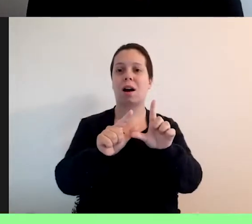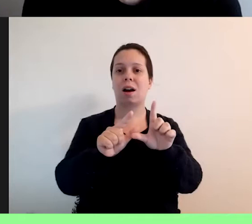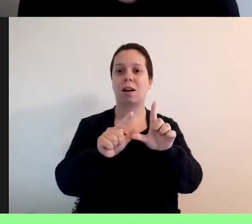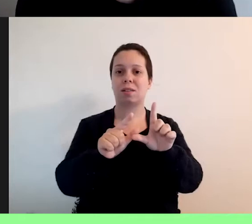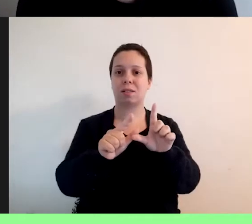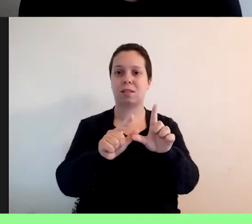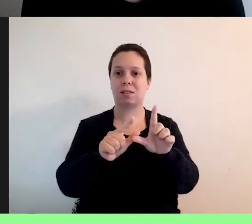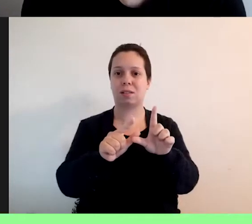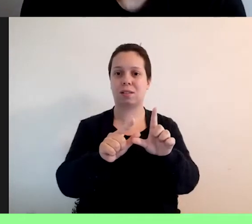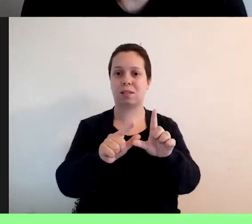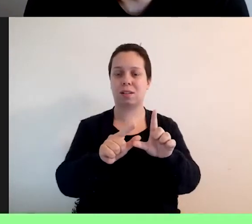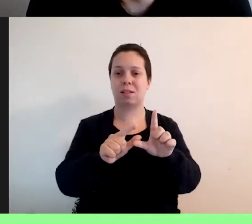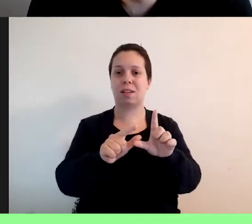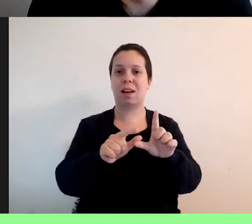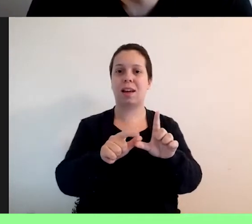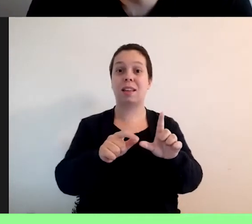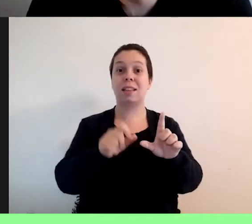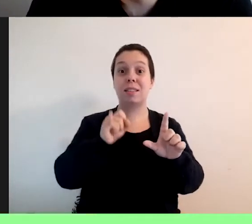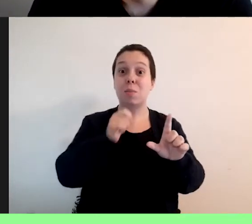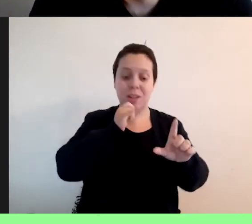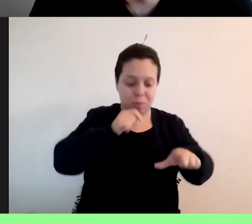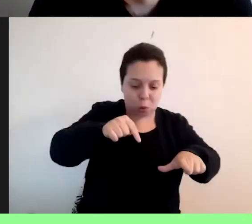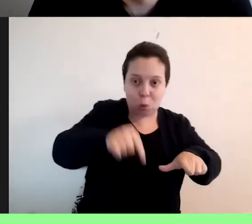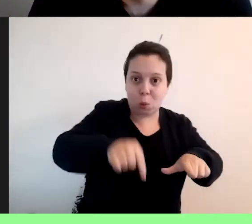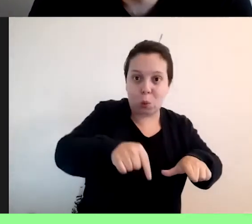Um atalho de teclado, né?